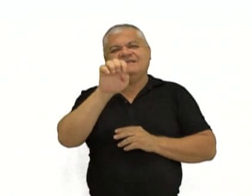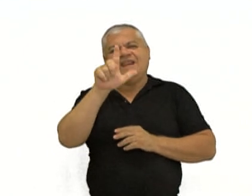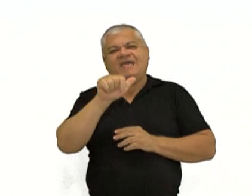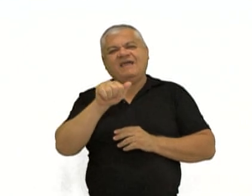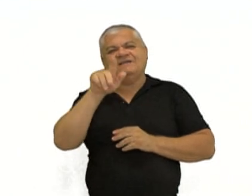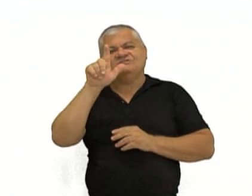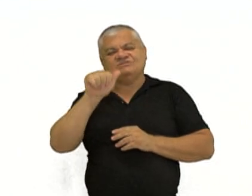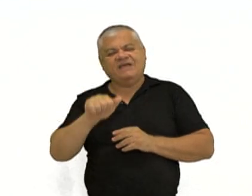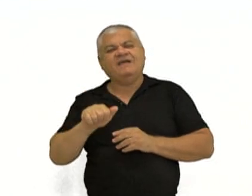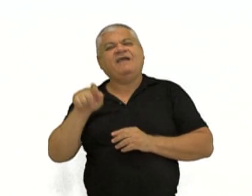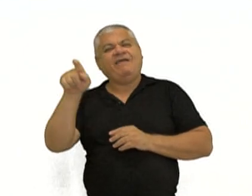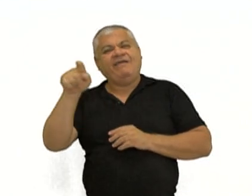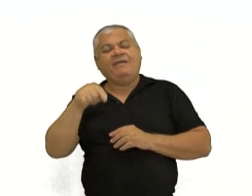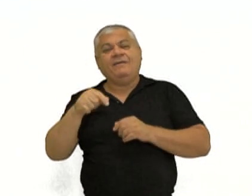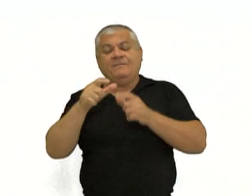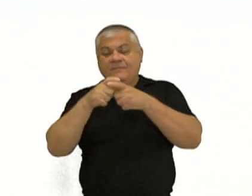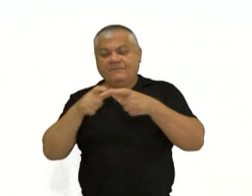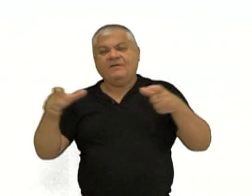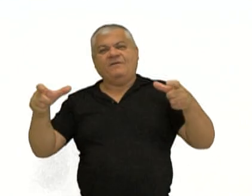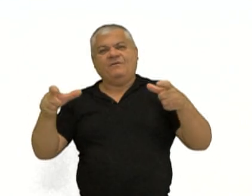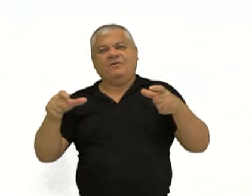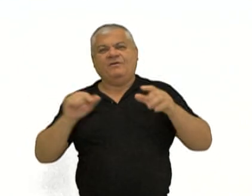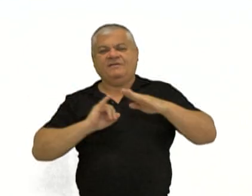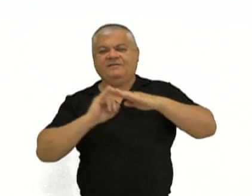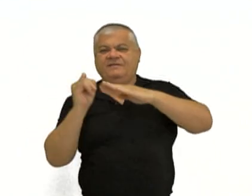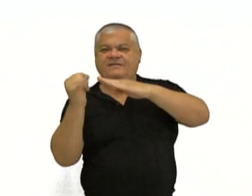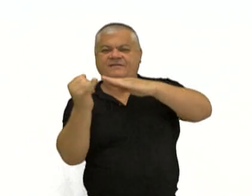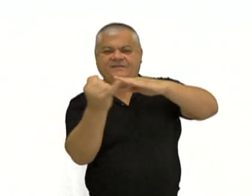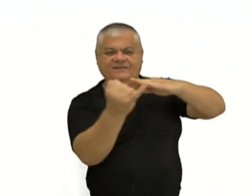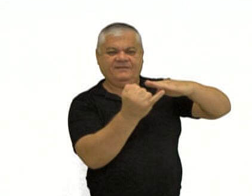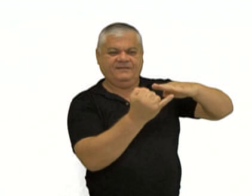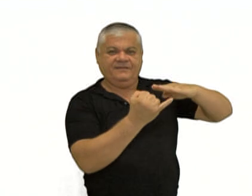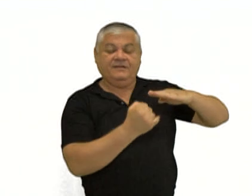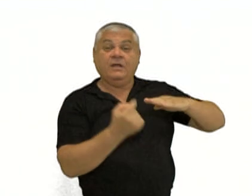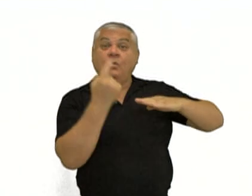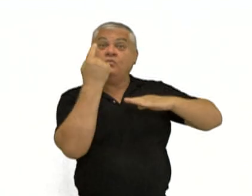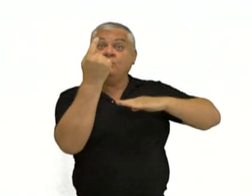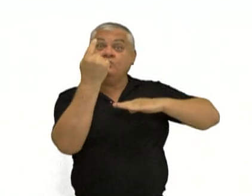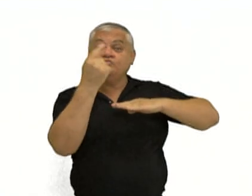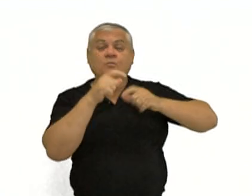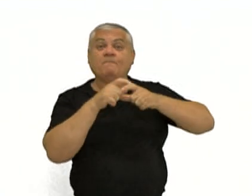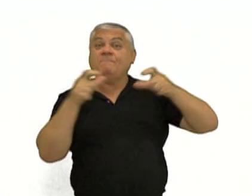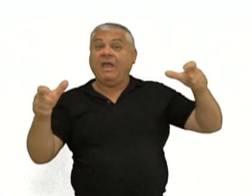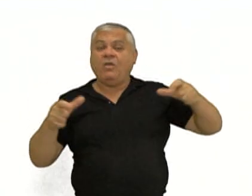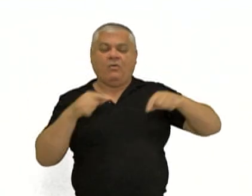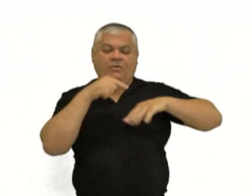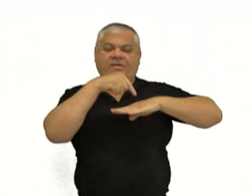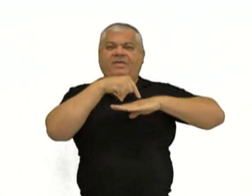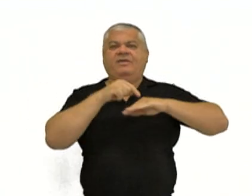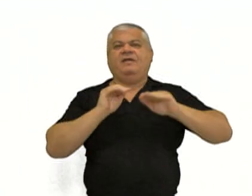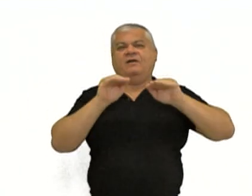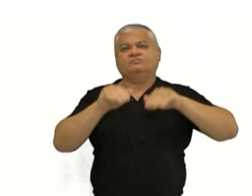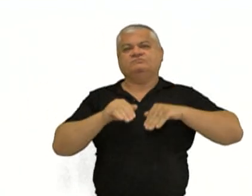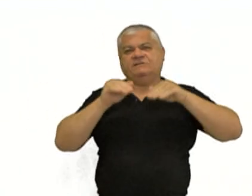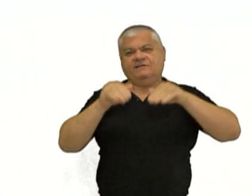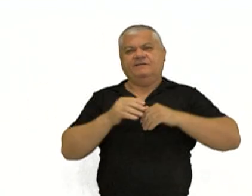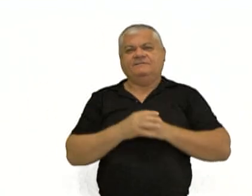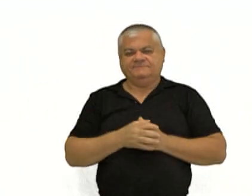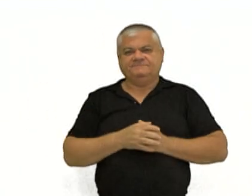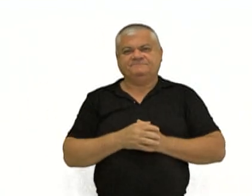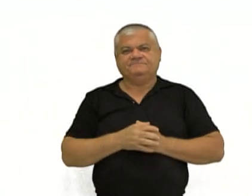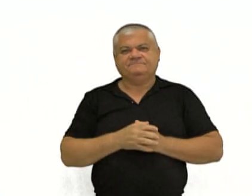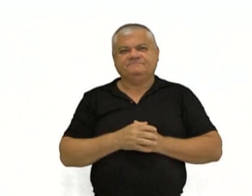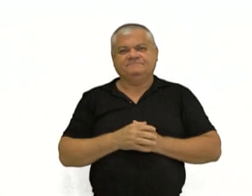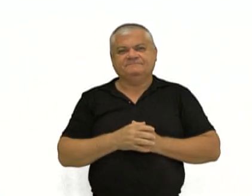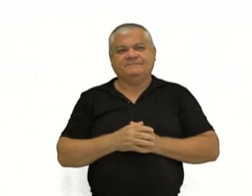da Oceania são formados por ilhas. O único bloco continental maior compreende a Austrália. Normalmente a gente acha